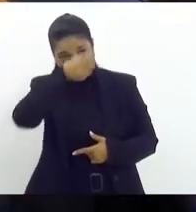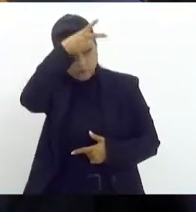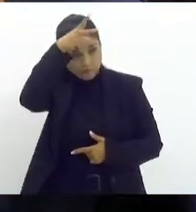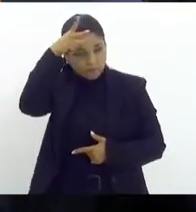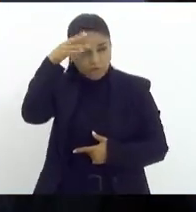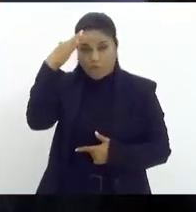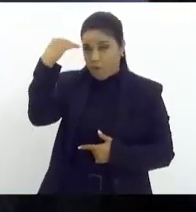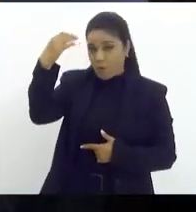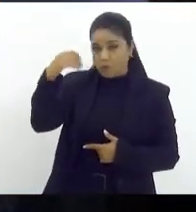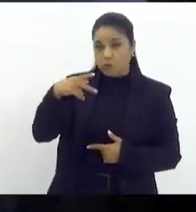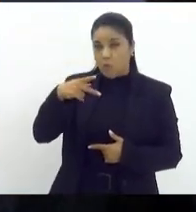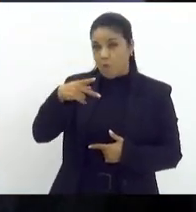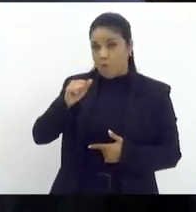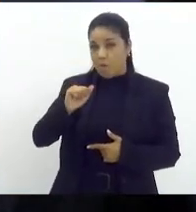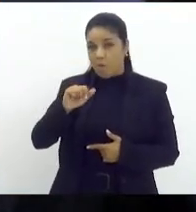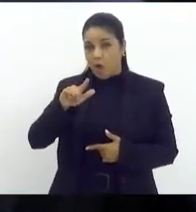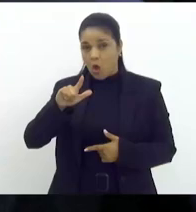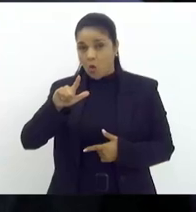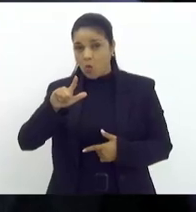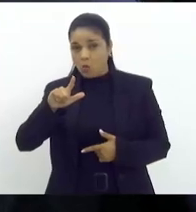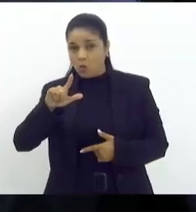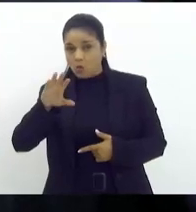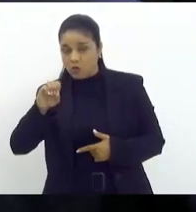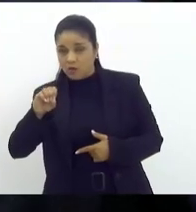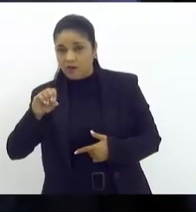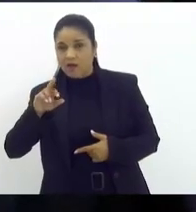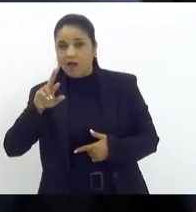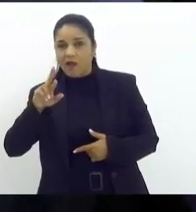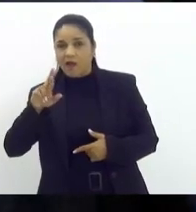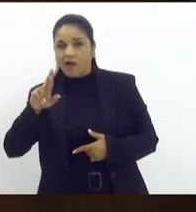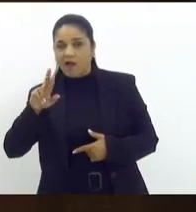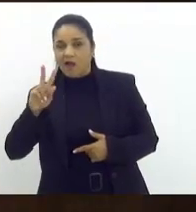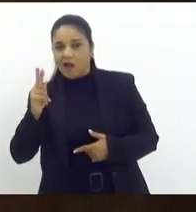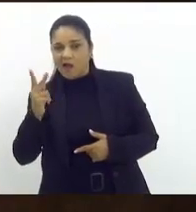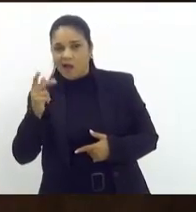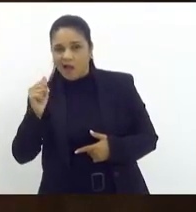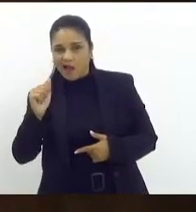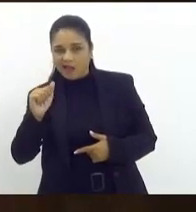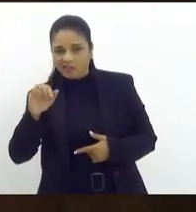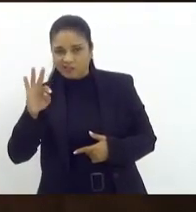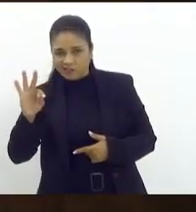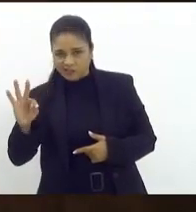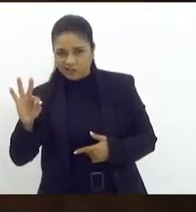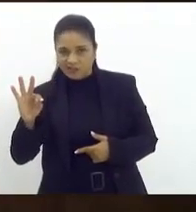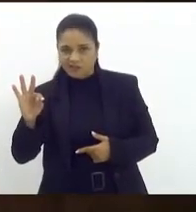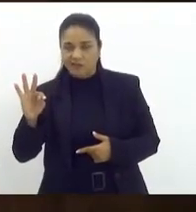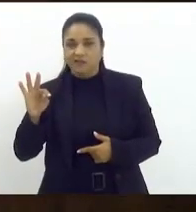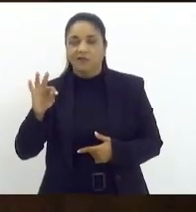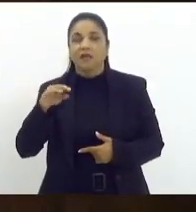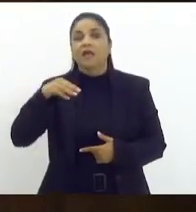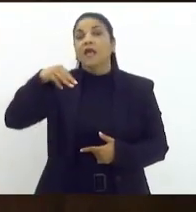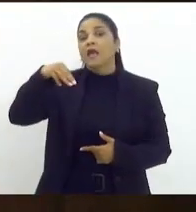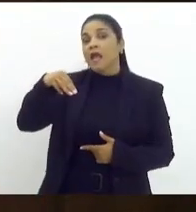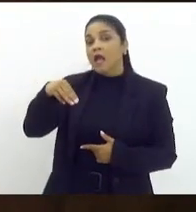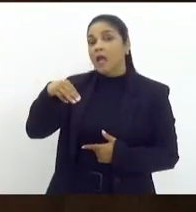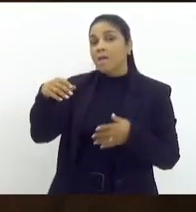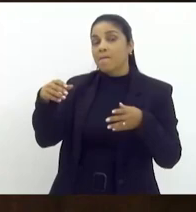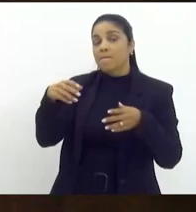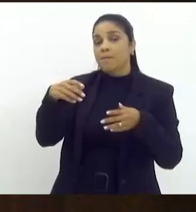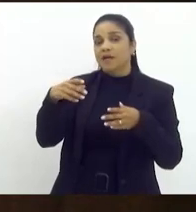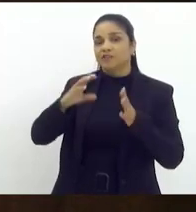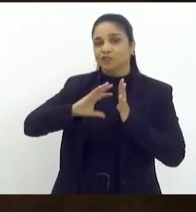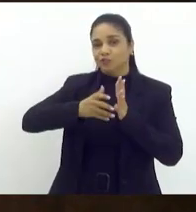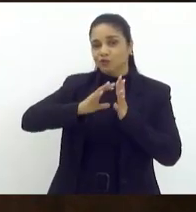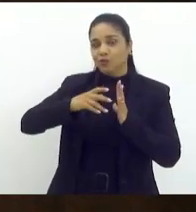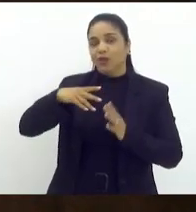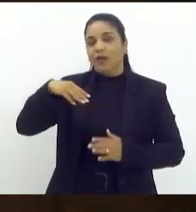Rats que era do PDT talvez do PDT creu eu MDB era meu colega no MDB